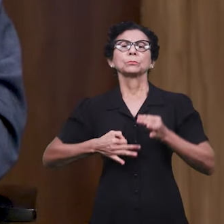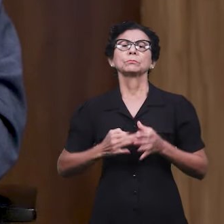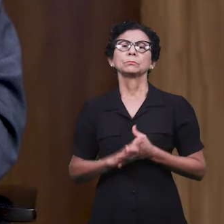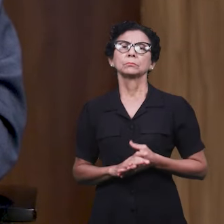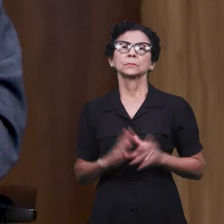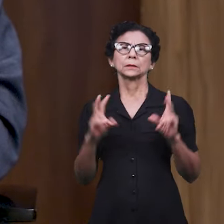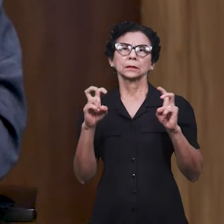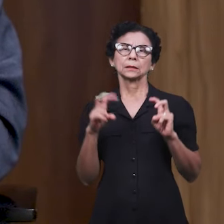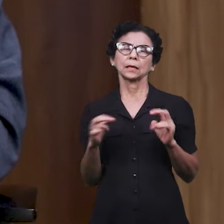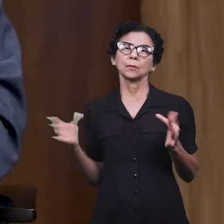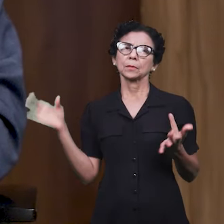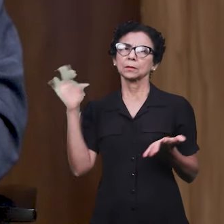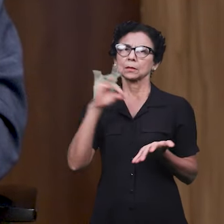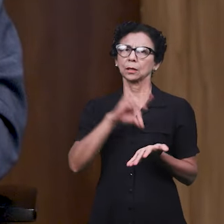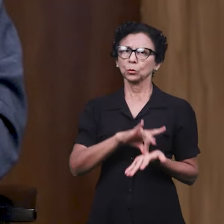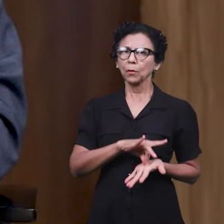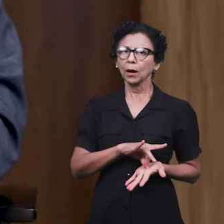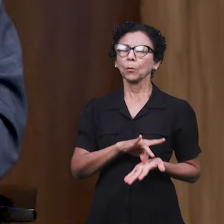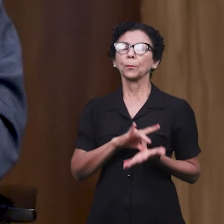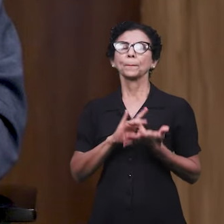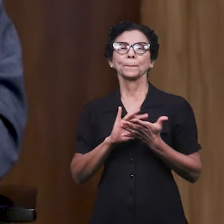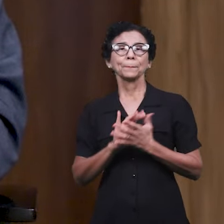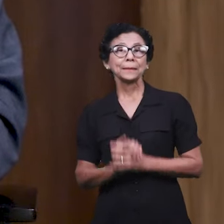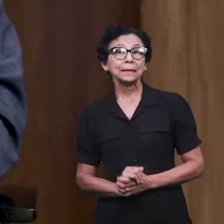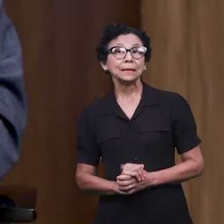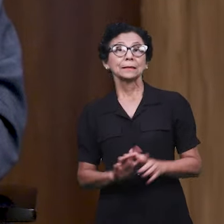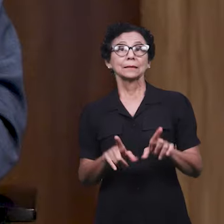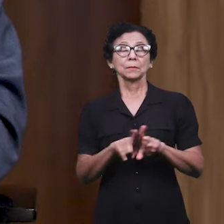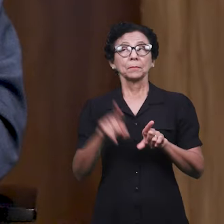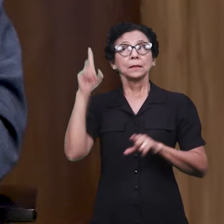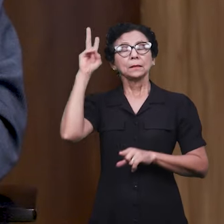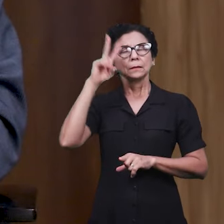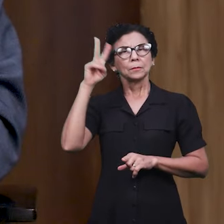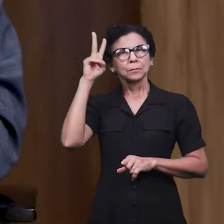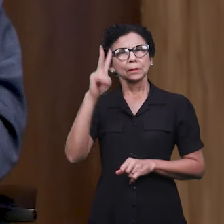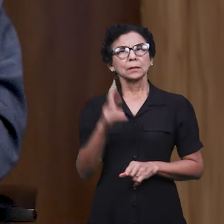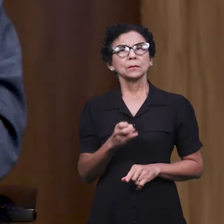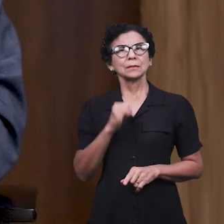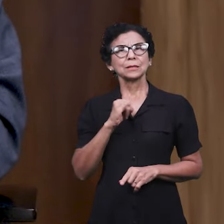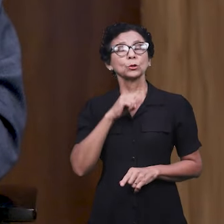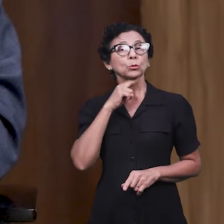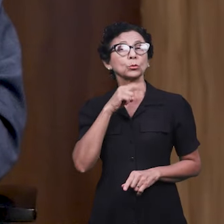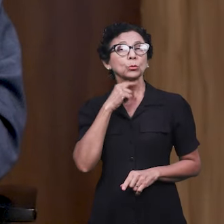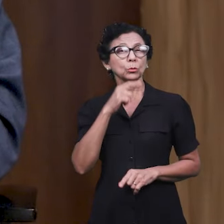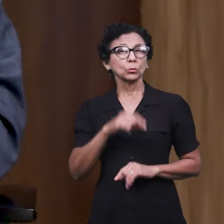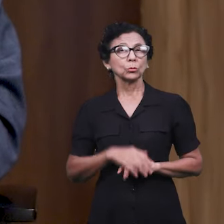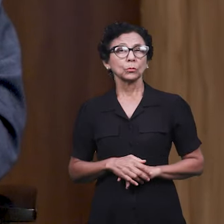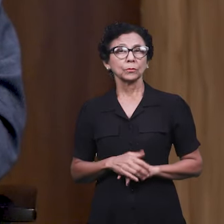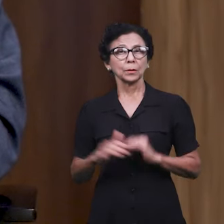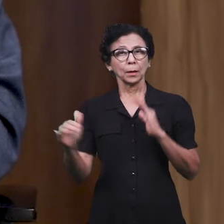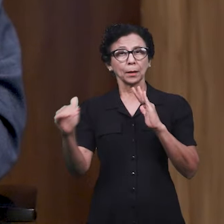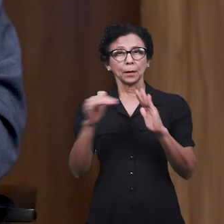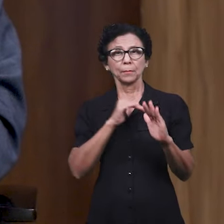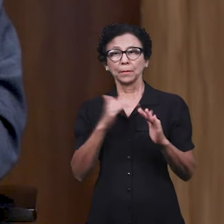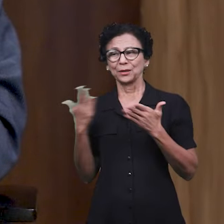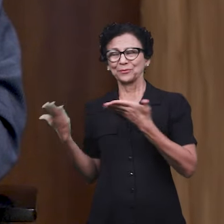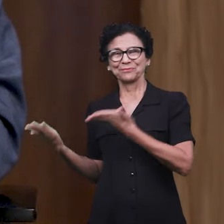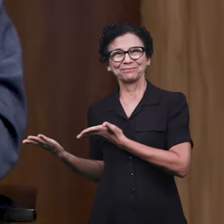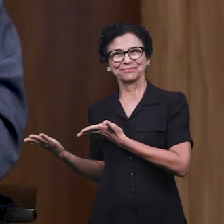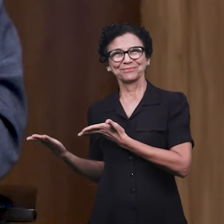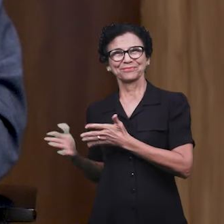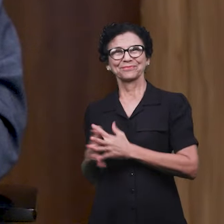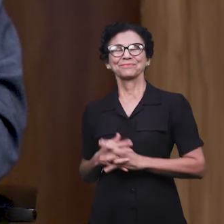presentes no nosso cotidiano. Lembrando ainda que você pode enviar as suas dúvidas ao nosso e-mail, que vai aparecer aí na sua